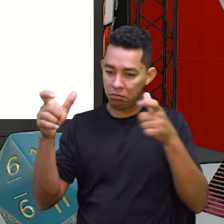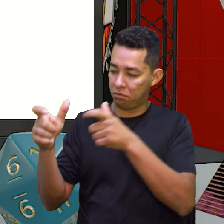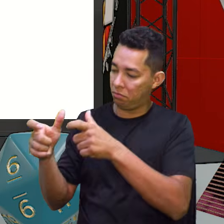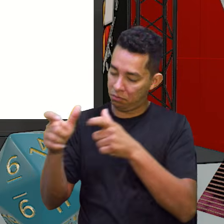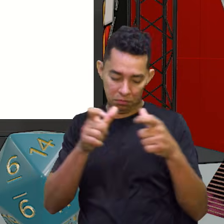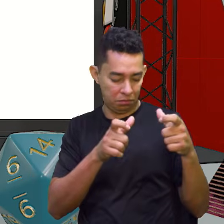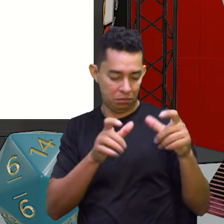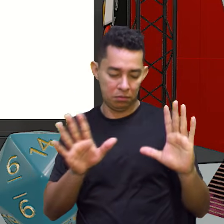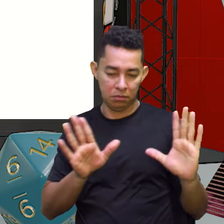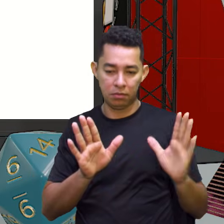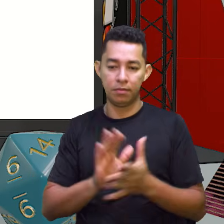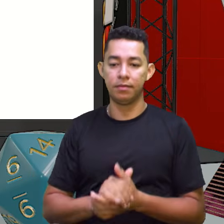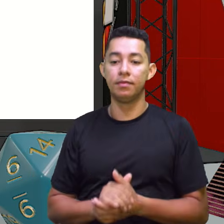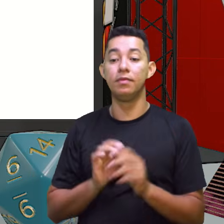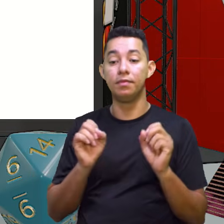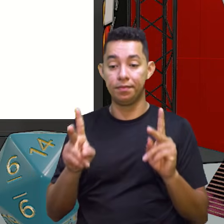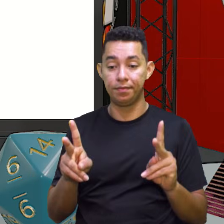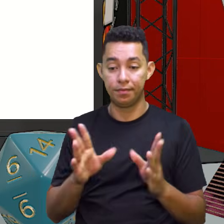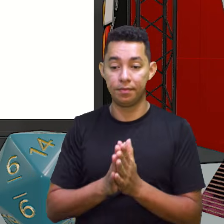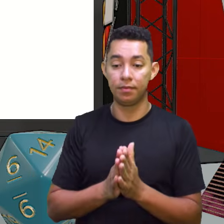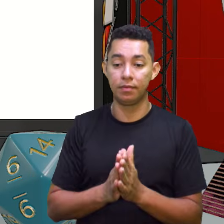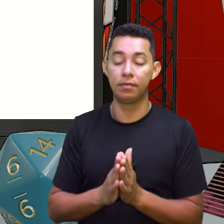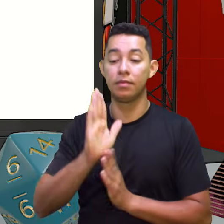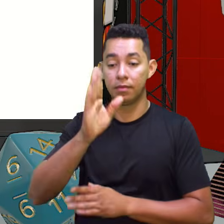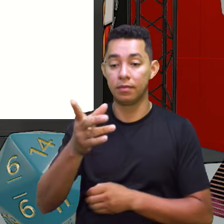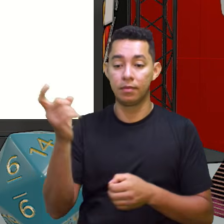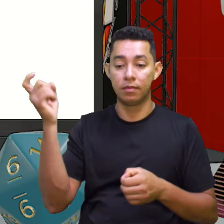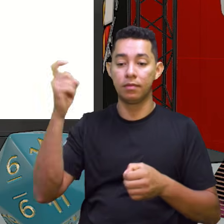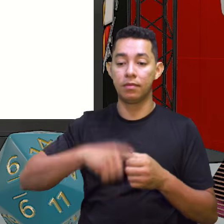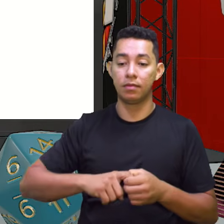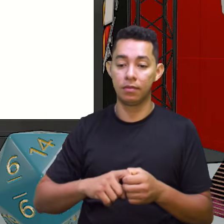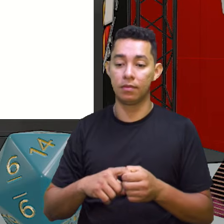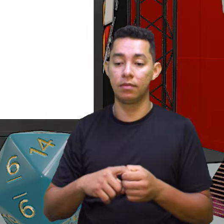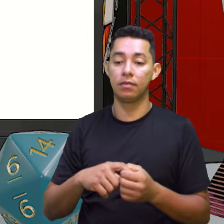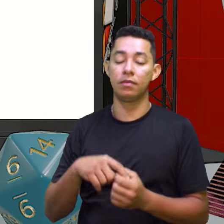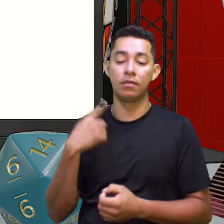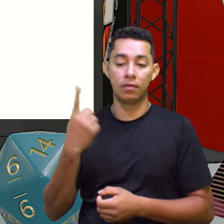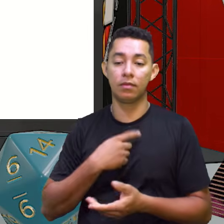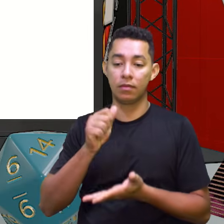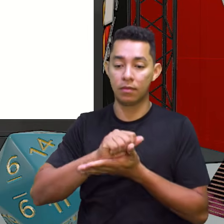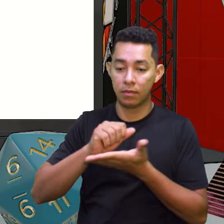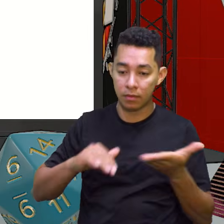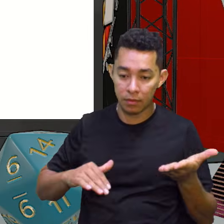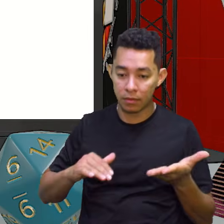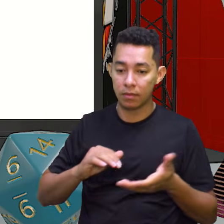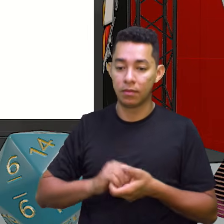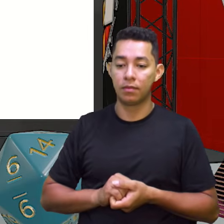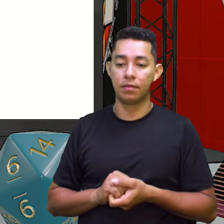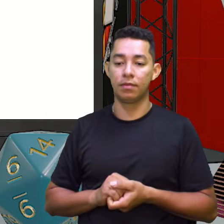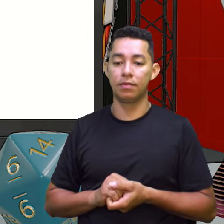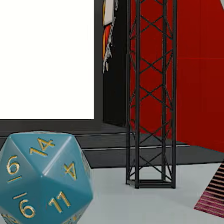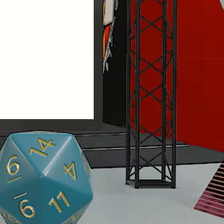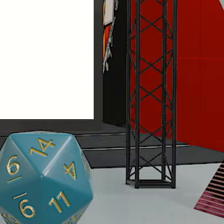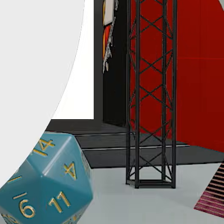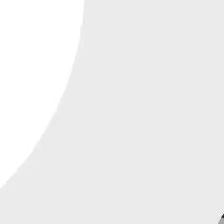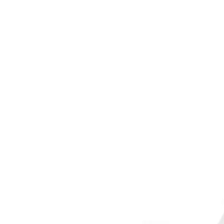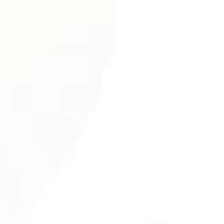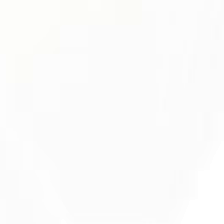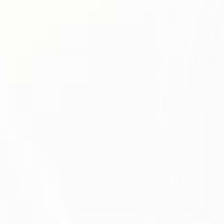posições, beleza? Então, já voltamos com a correção da atividade de sala. Agora é com vocês.